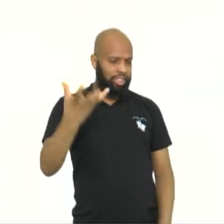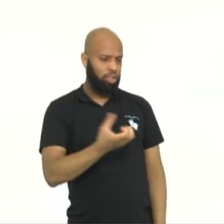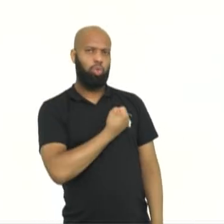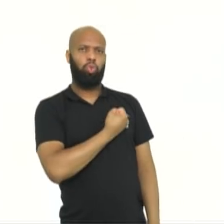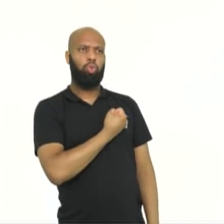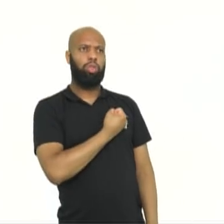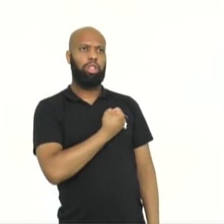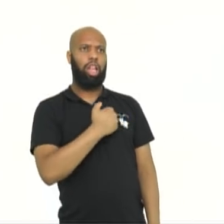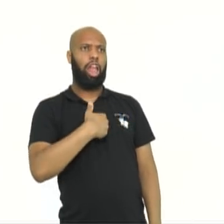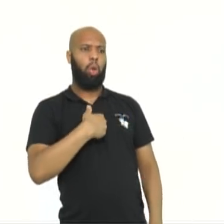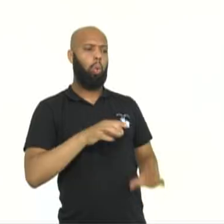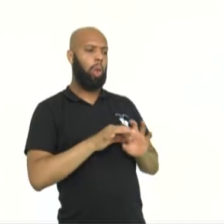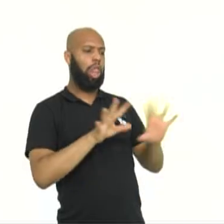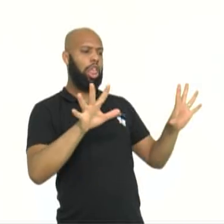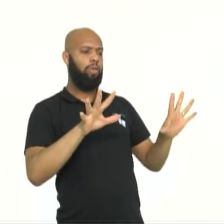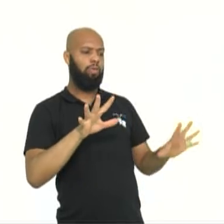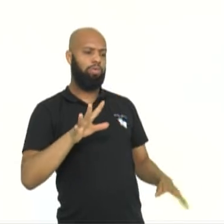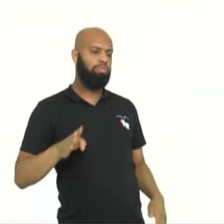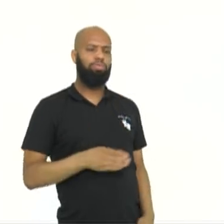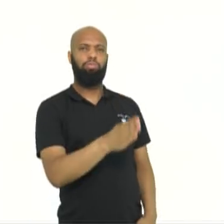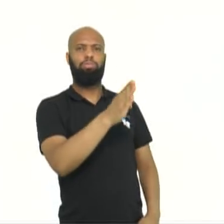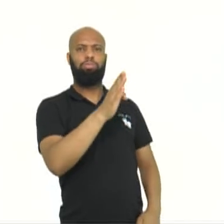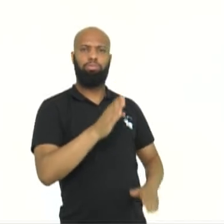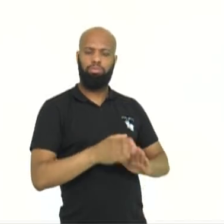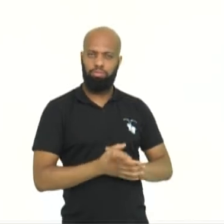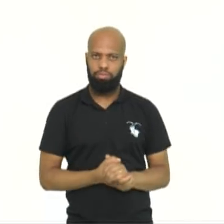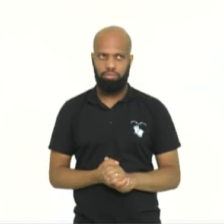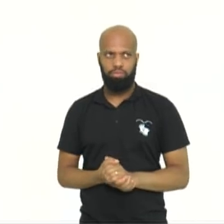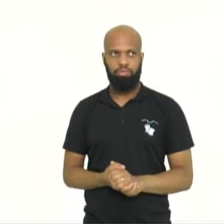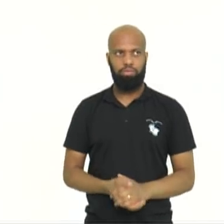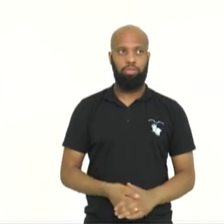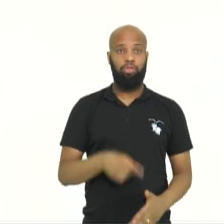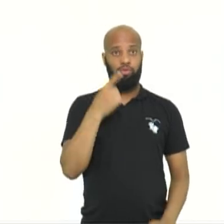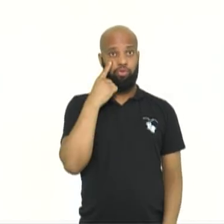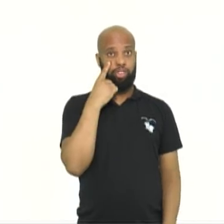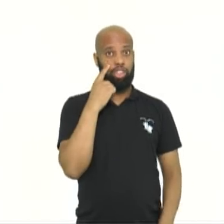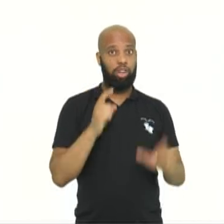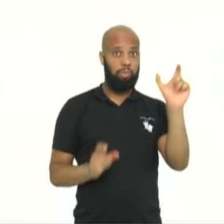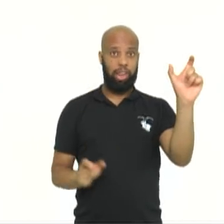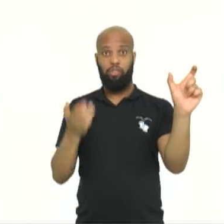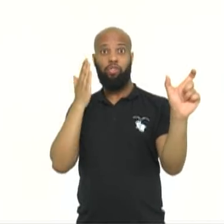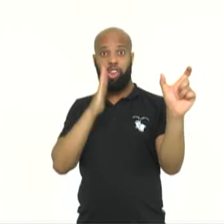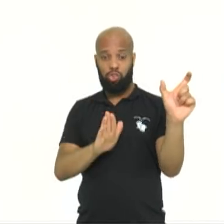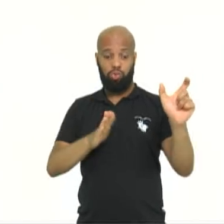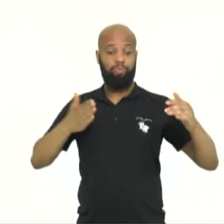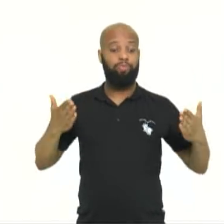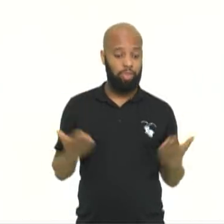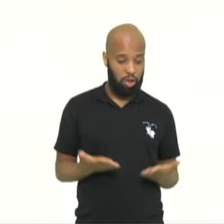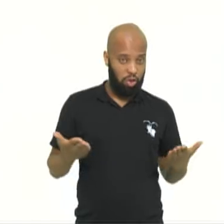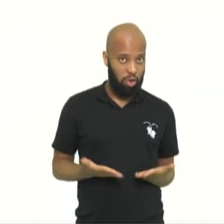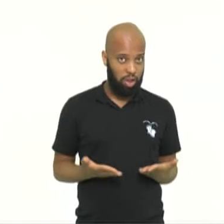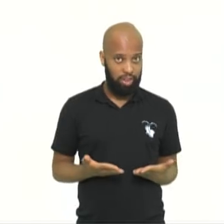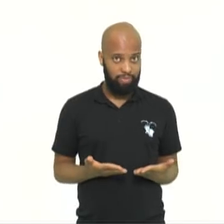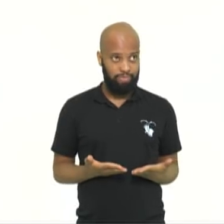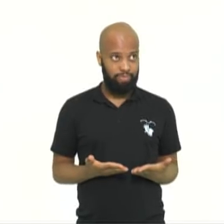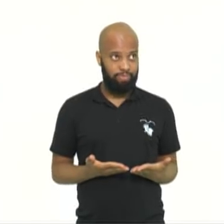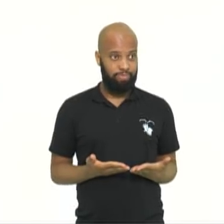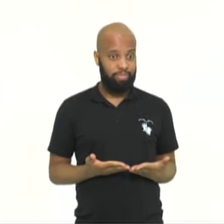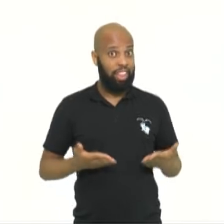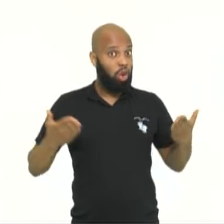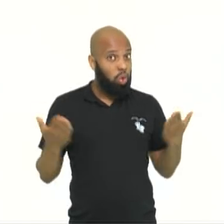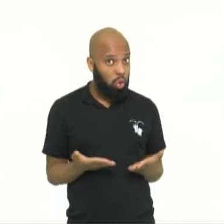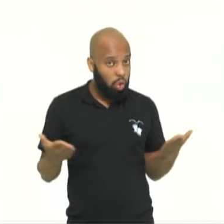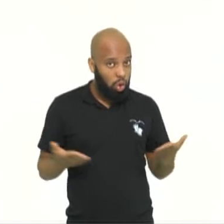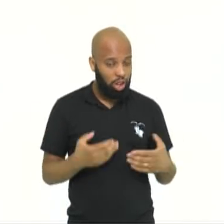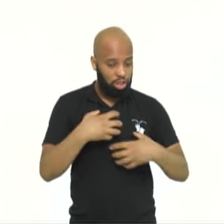que deixo o bicho ir embora. Então, olha lá. Fico, né, é